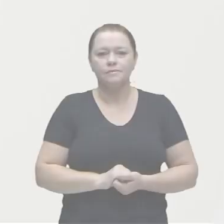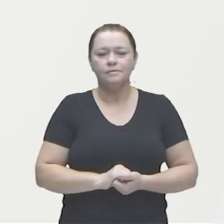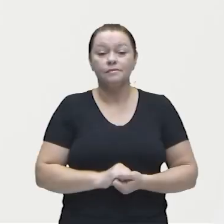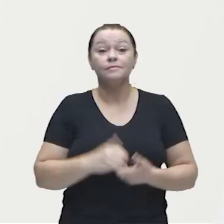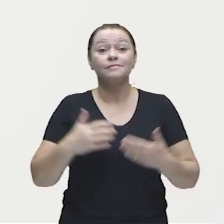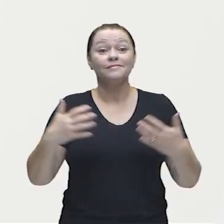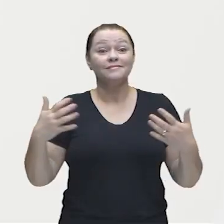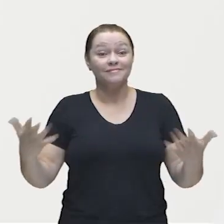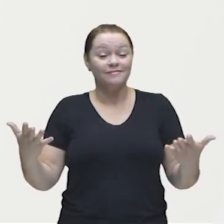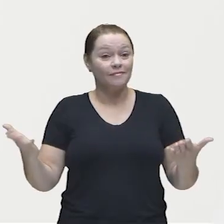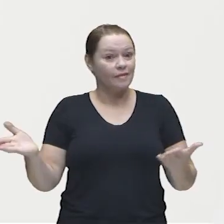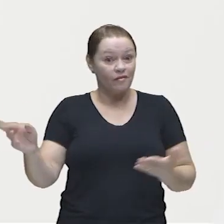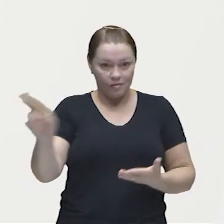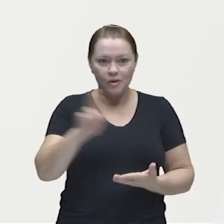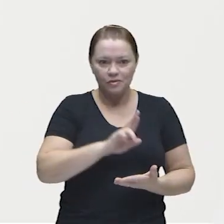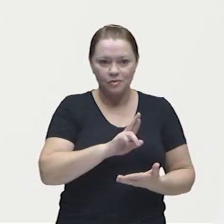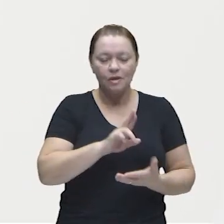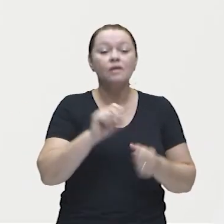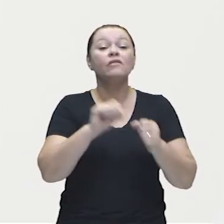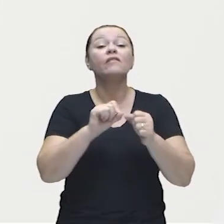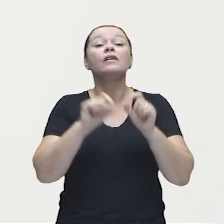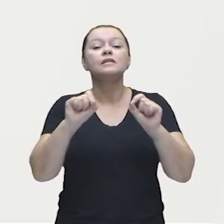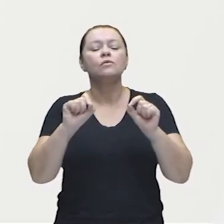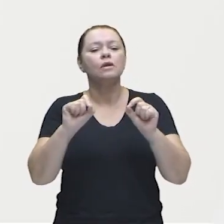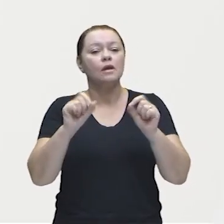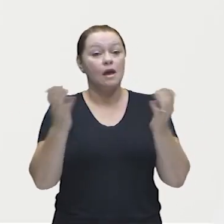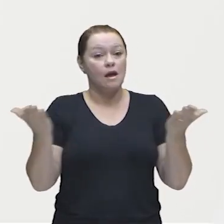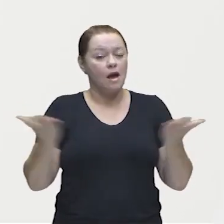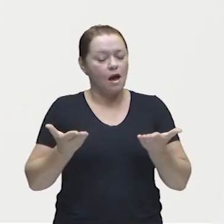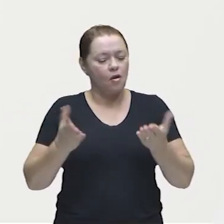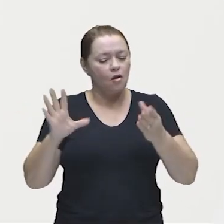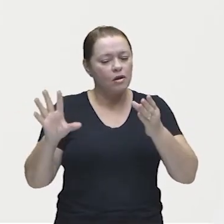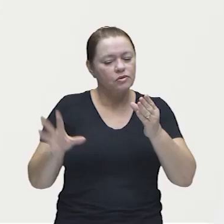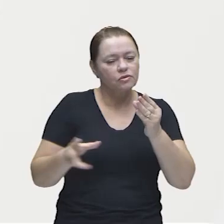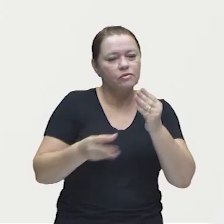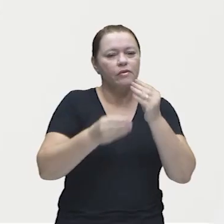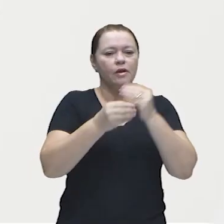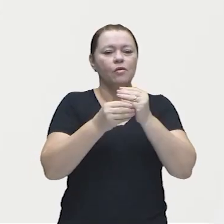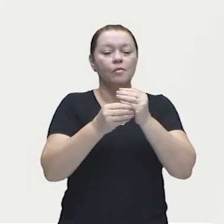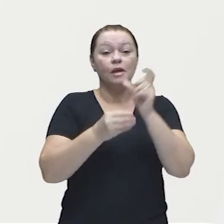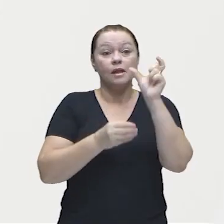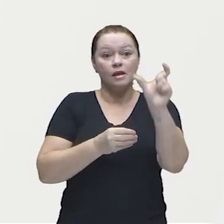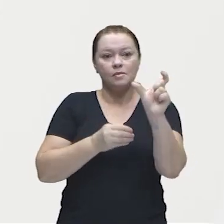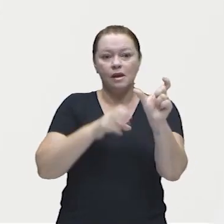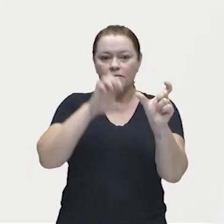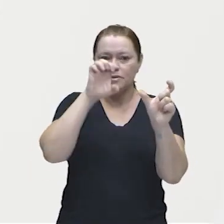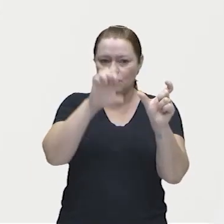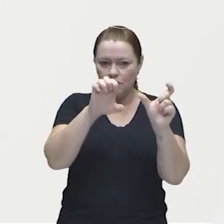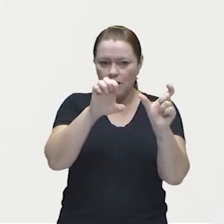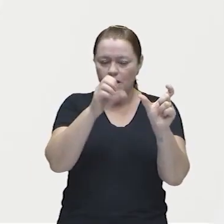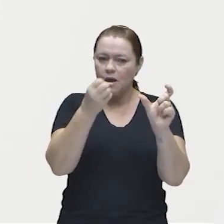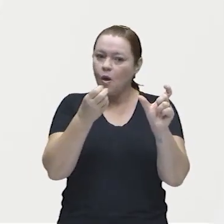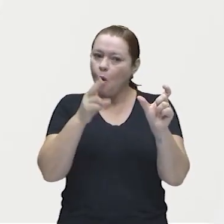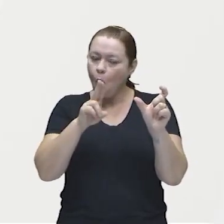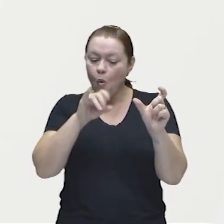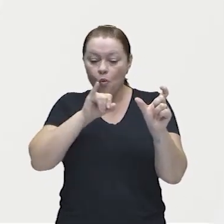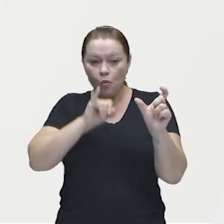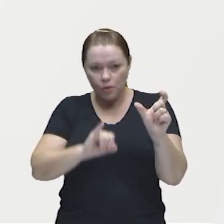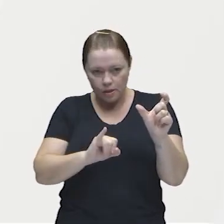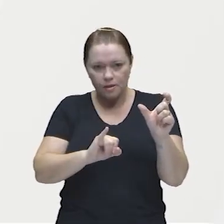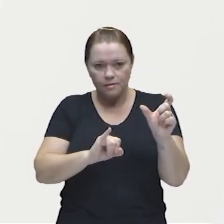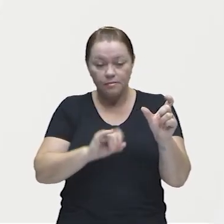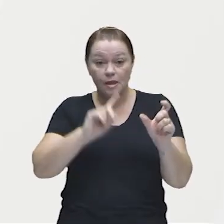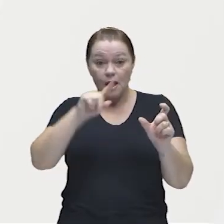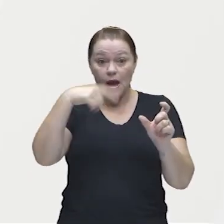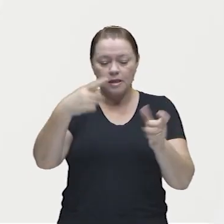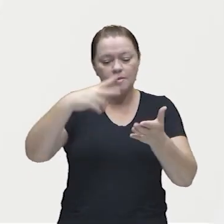Vamos lá, nós vamos fazer o quê? Nós vamos completar as palavras com E ou com I. A seguir,